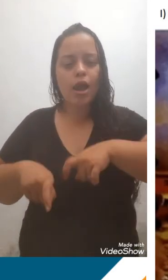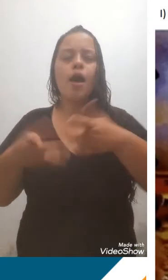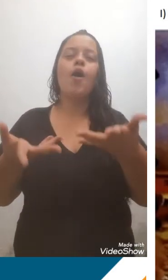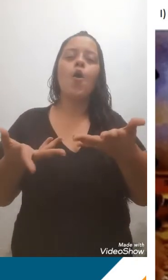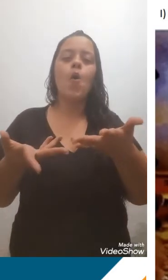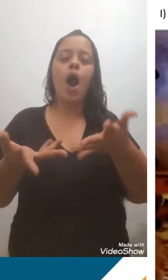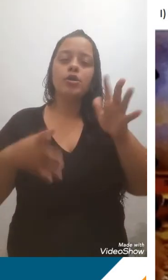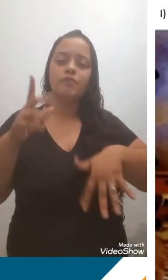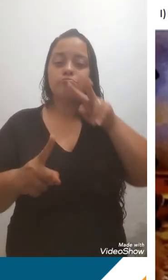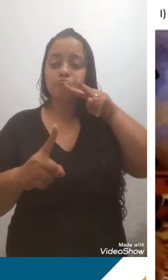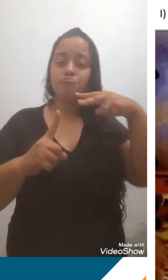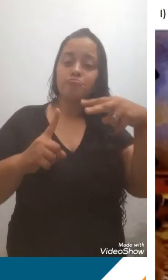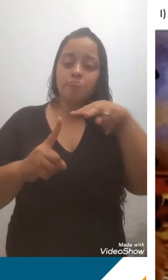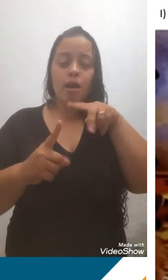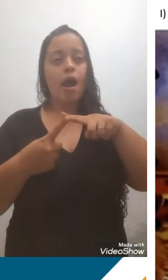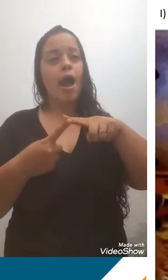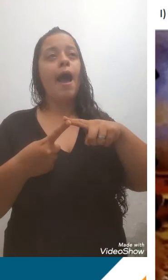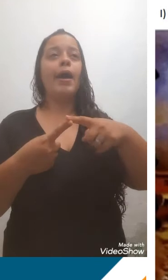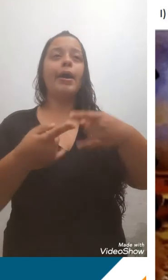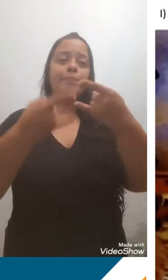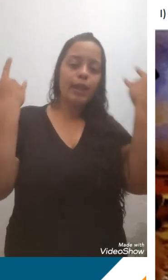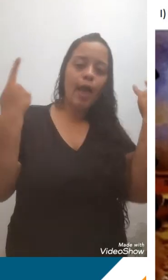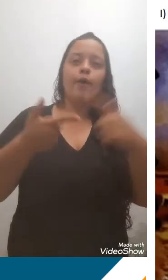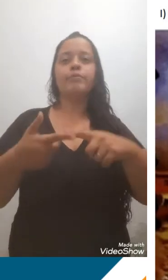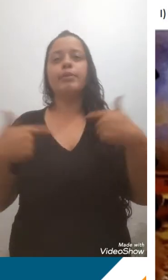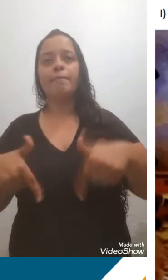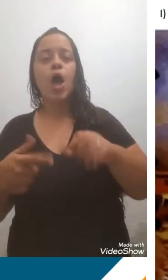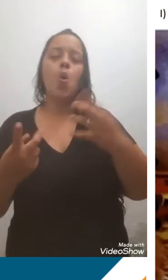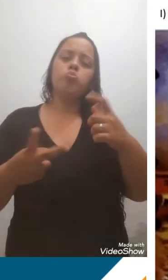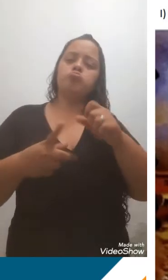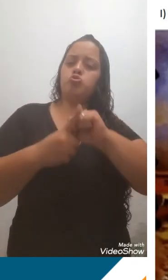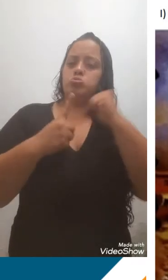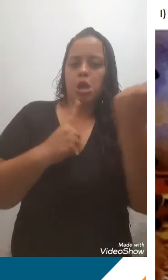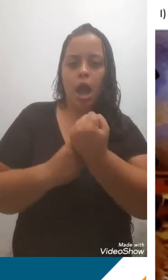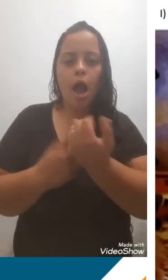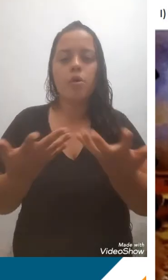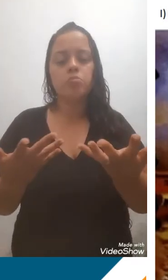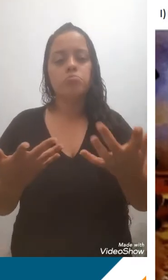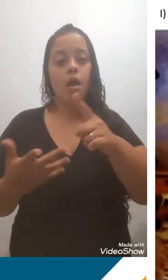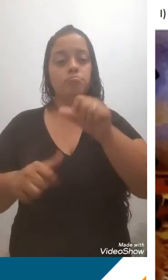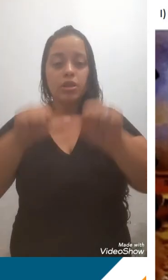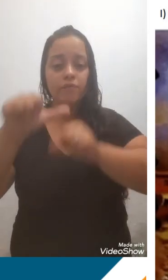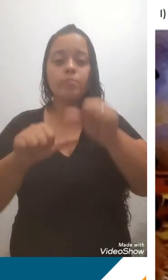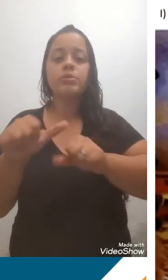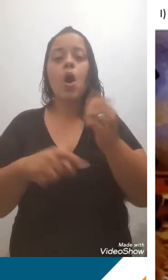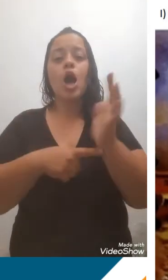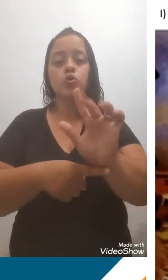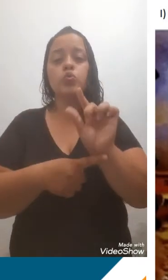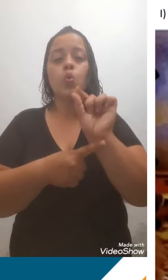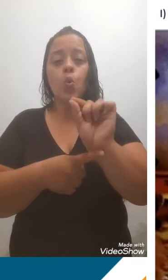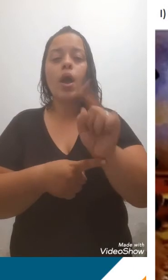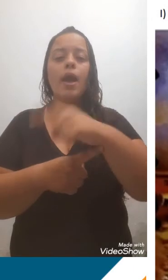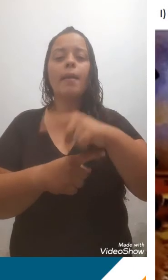ponto de vista da relação entre capital e trabalho ou do ponto de vista social, essas transformações elas contribuem diretamente